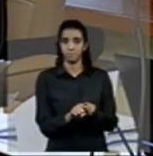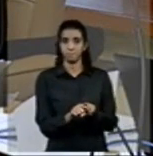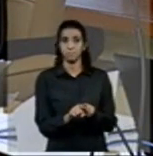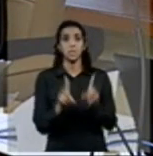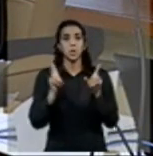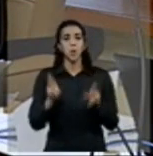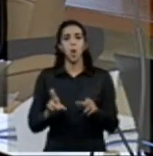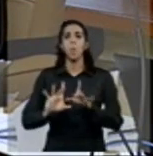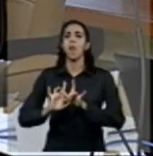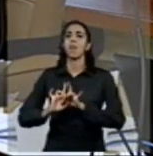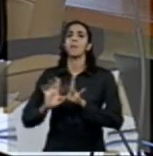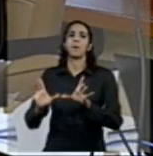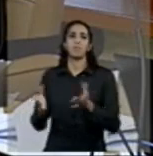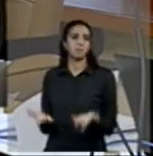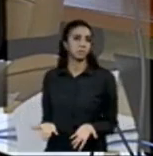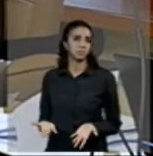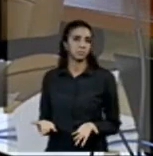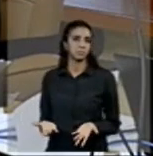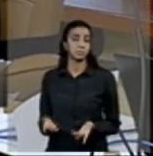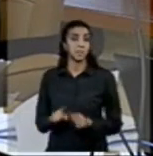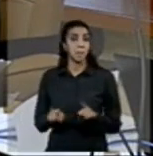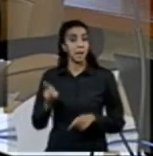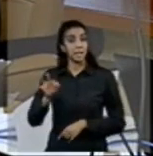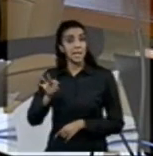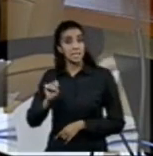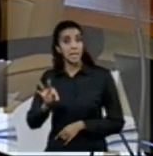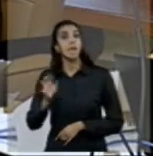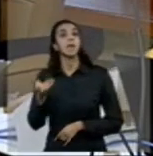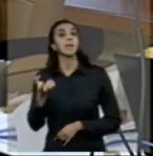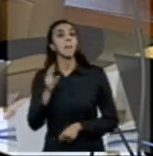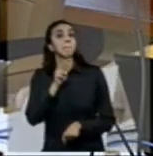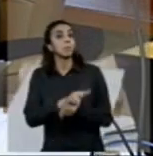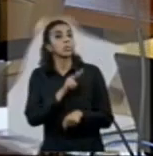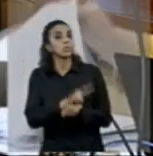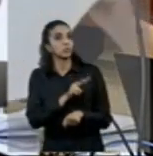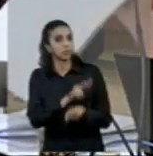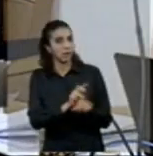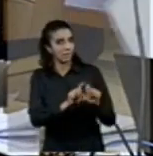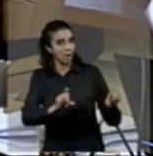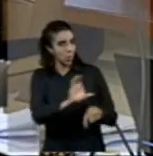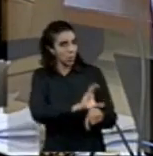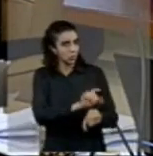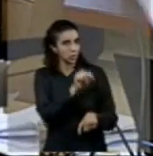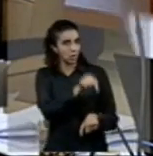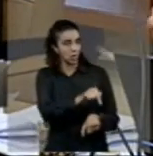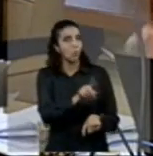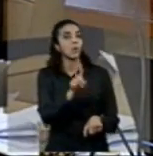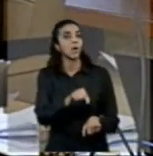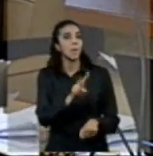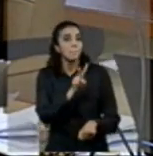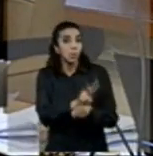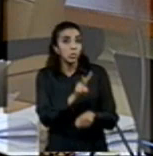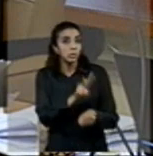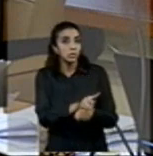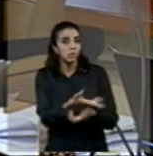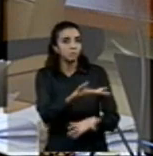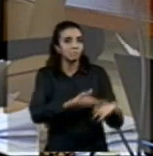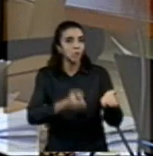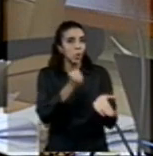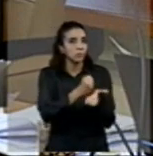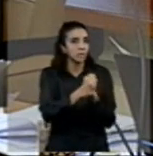da liberdade, mas busca tutelar o que está na Constituição, ou seja, proteger as relações de